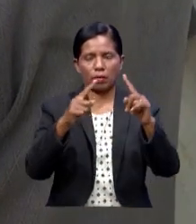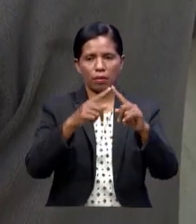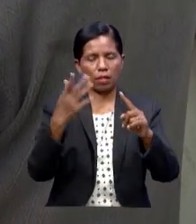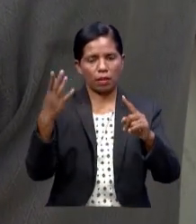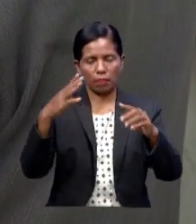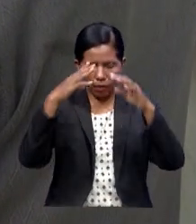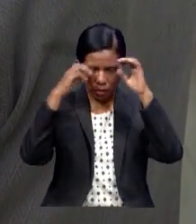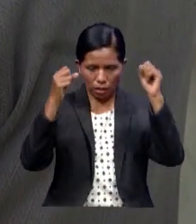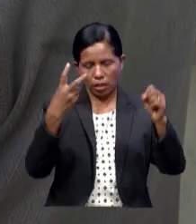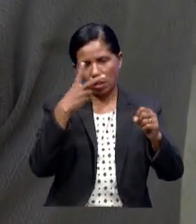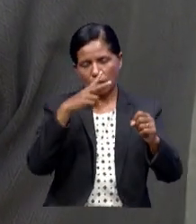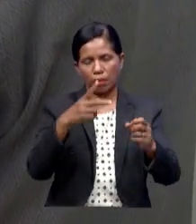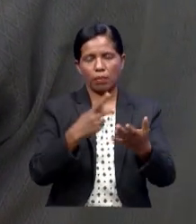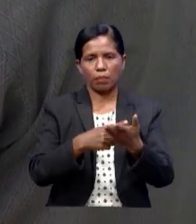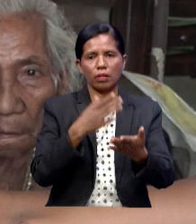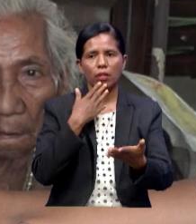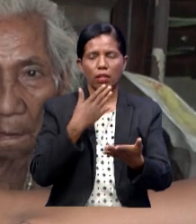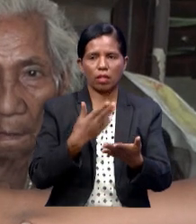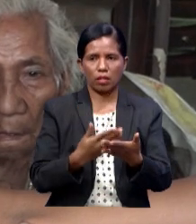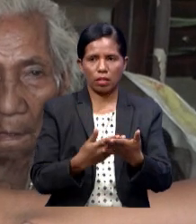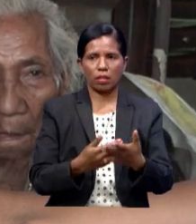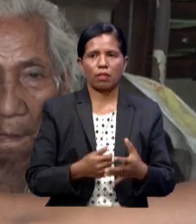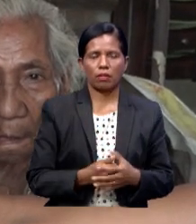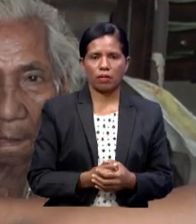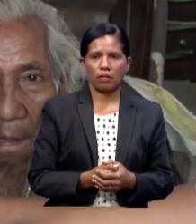serni proposta ne dia seu presidente